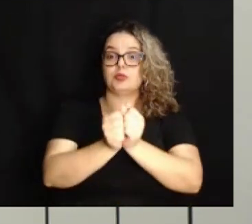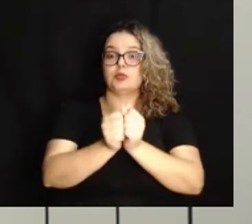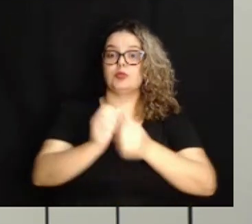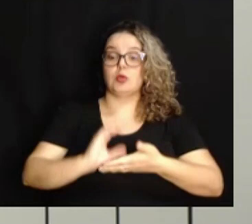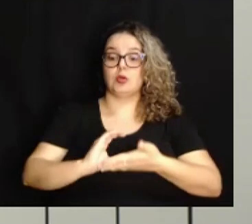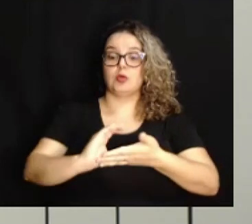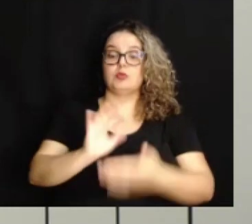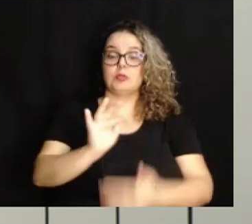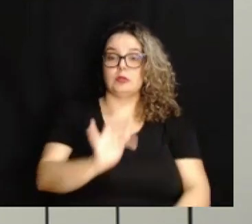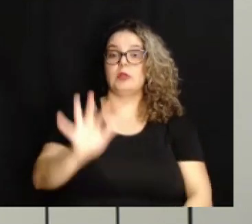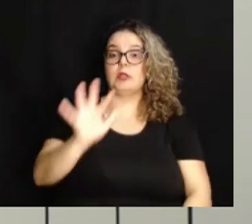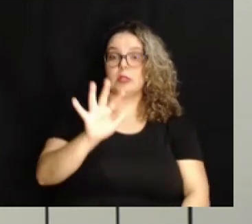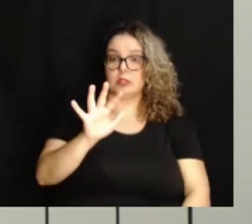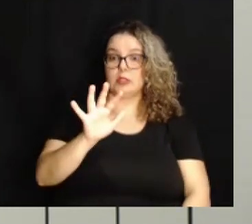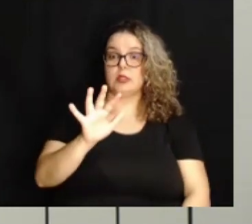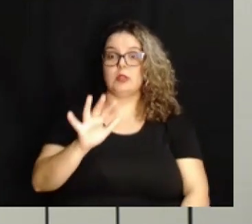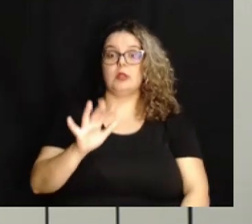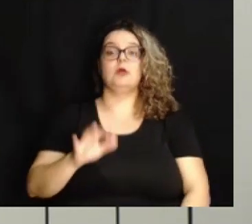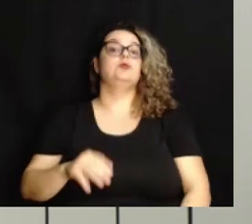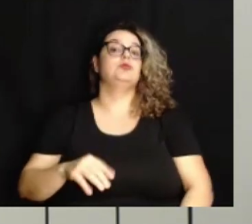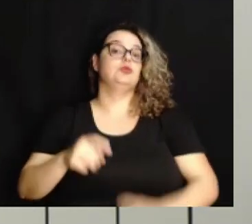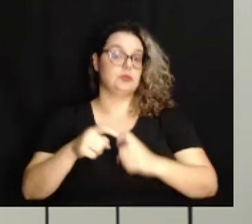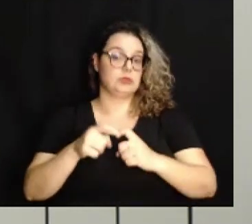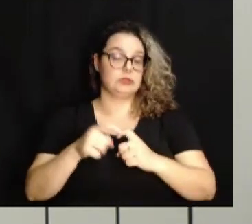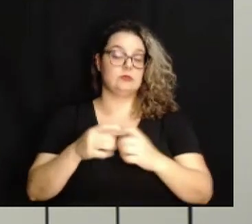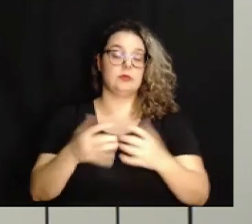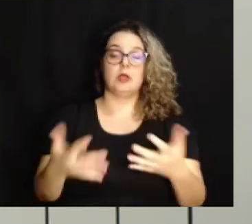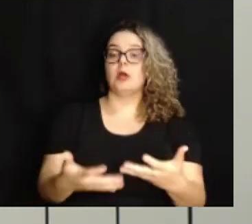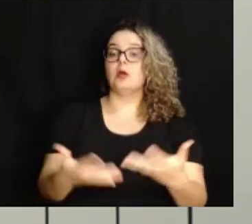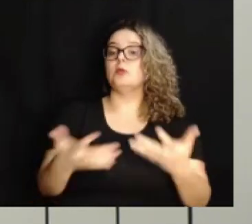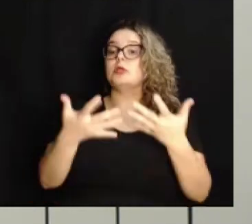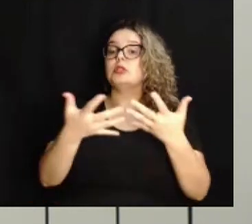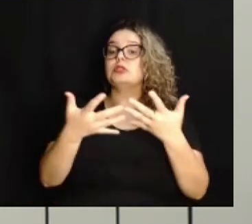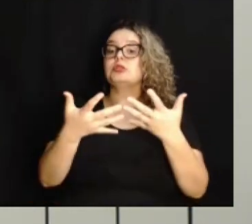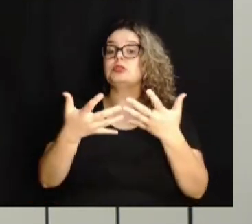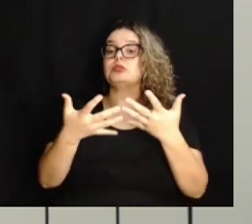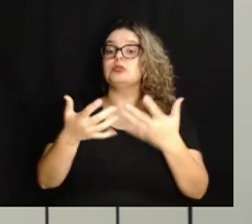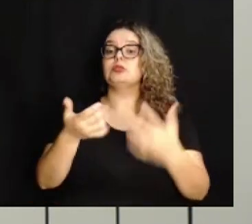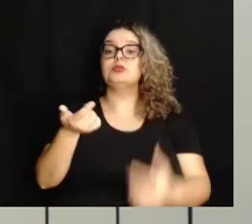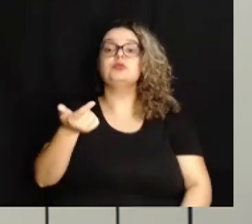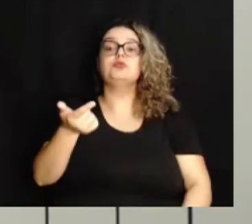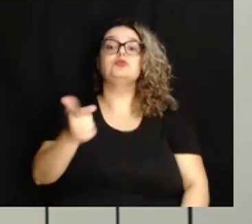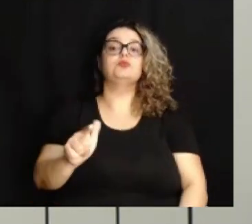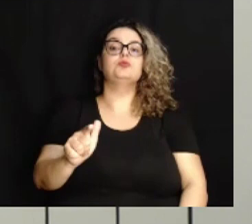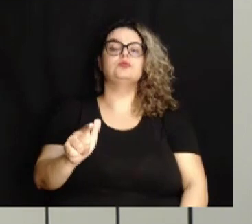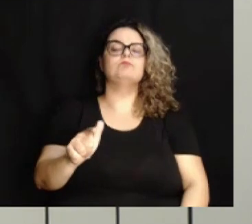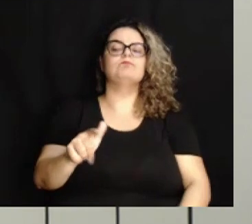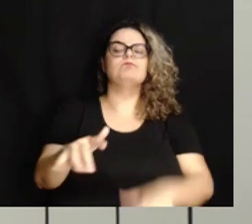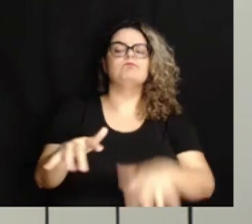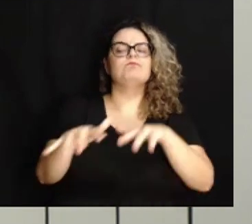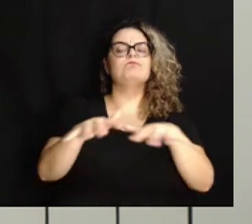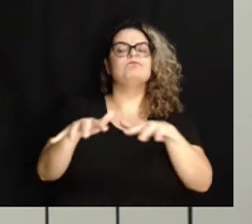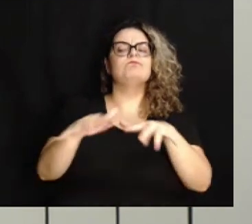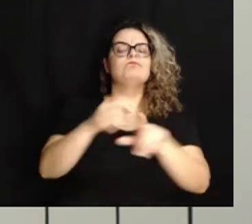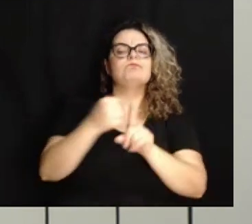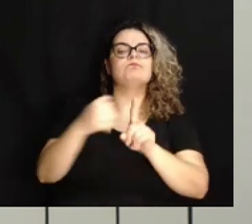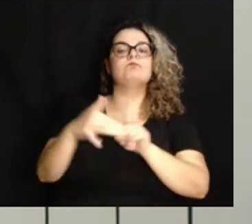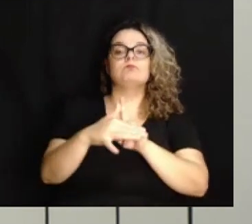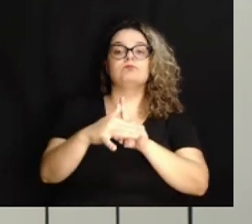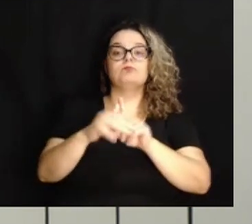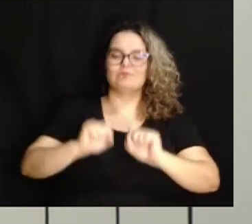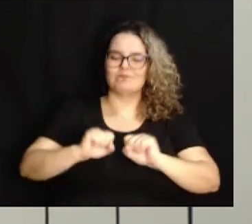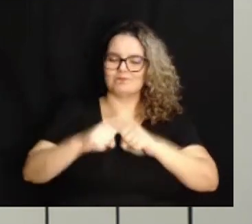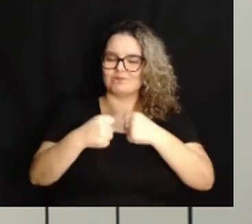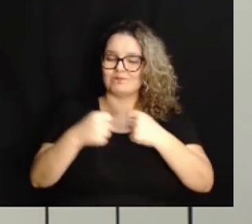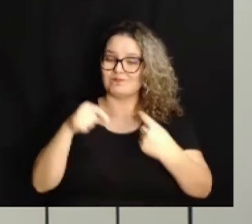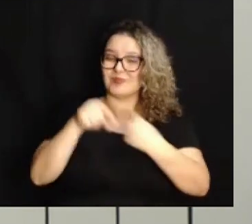A iniciativa busca, mais uma vez, mobilizar a sociedade na luta contra o suicídio, que